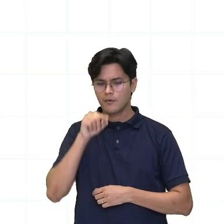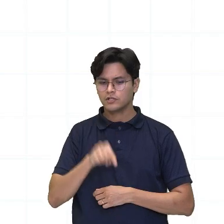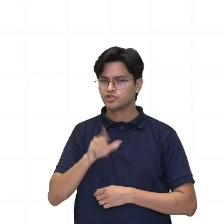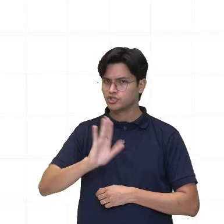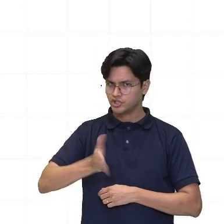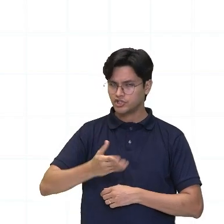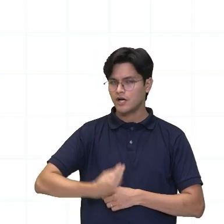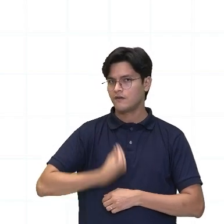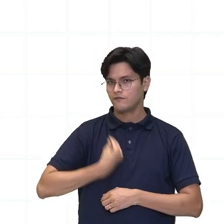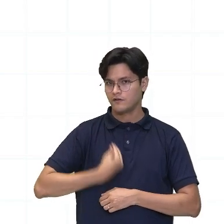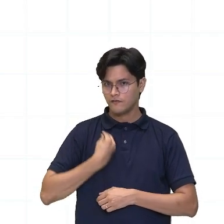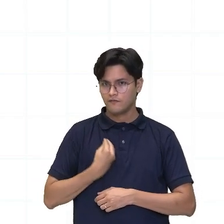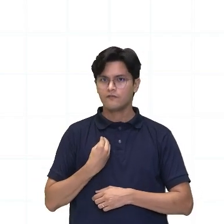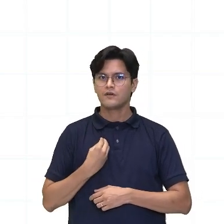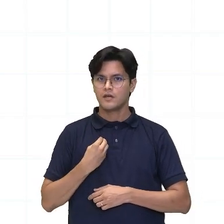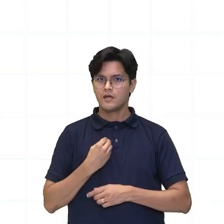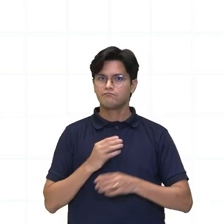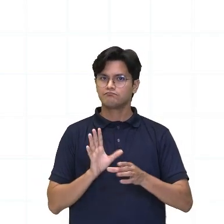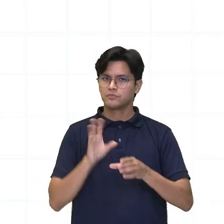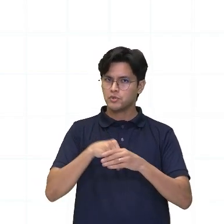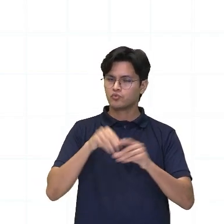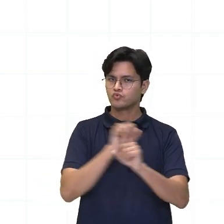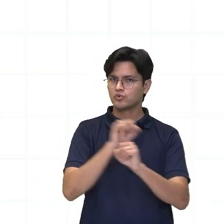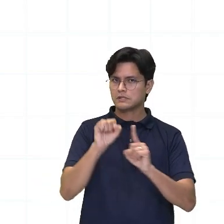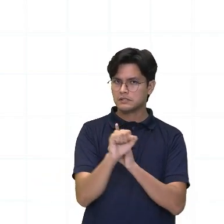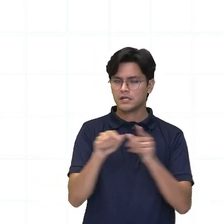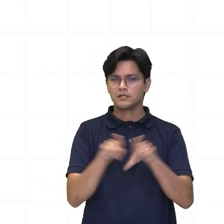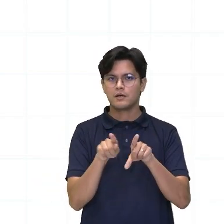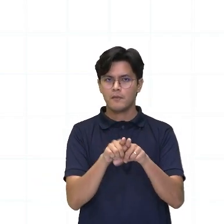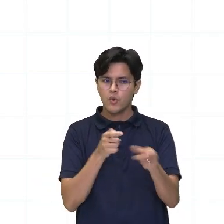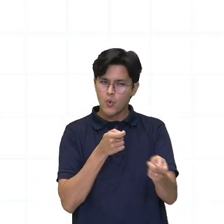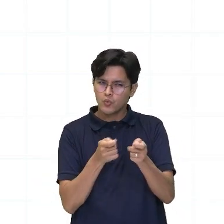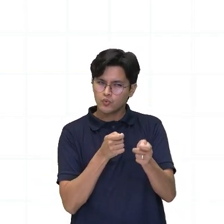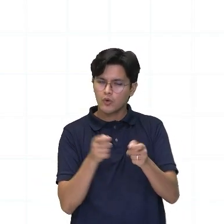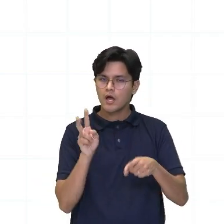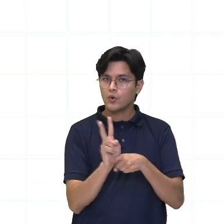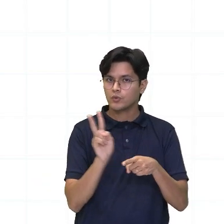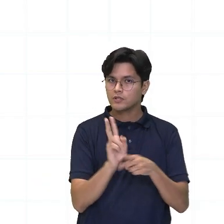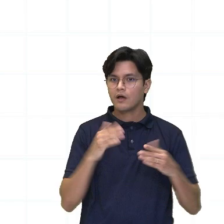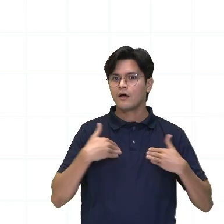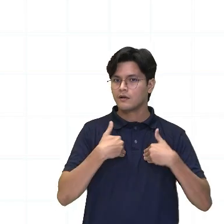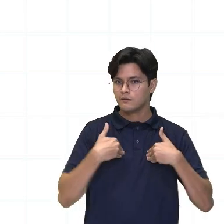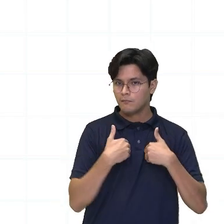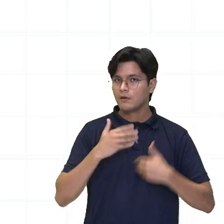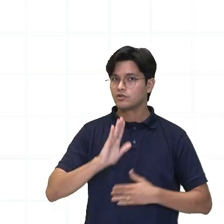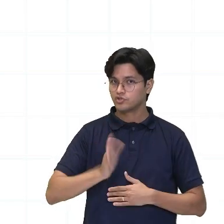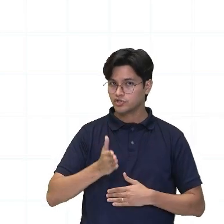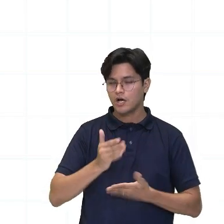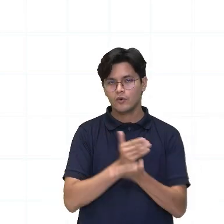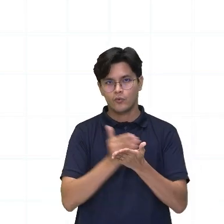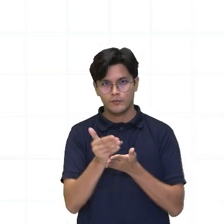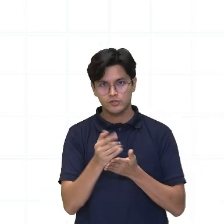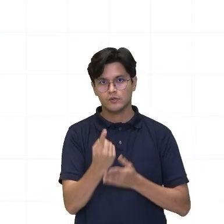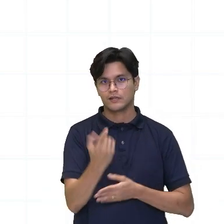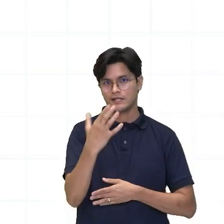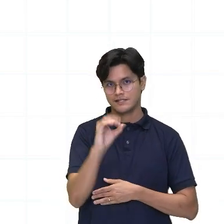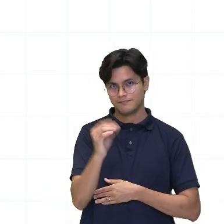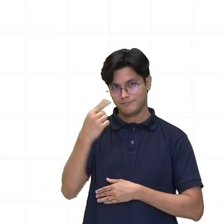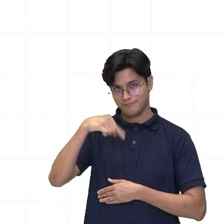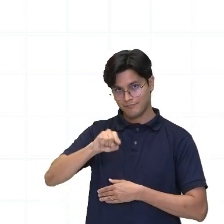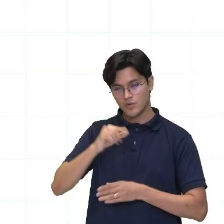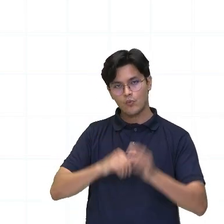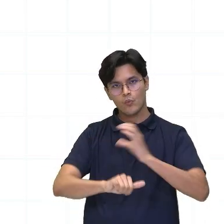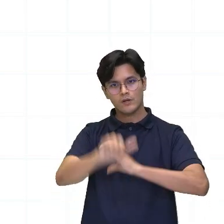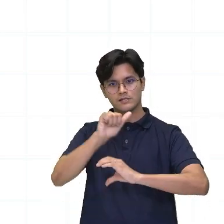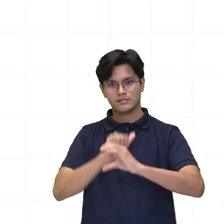já domesticavam os animais? Pois é, que começou há cerca de 10.000 anos antes de Cristo e foi até mais ou menos